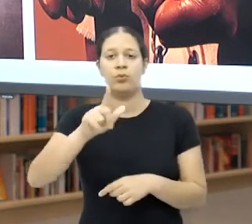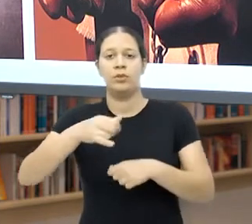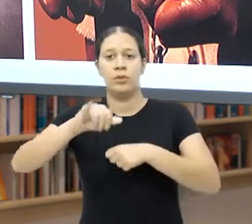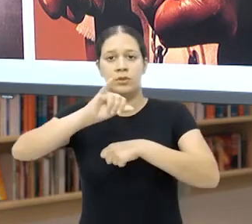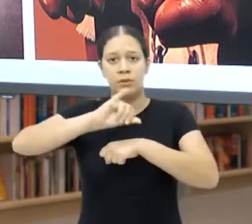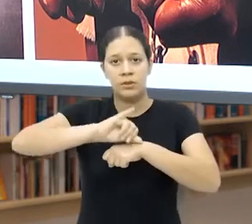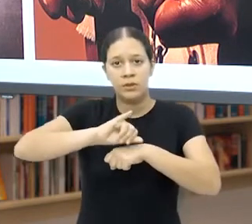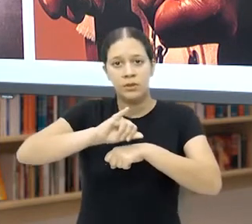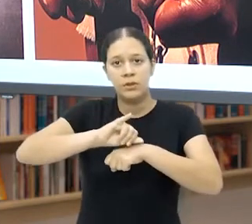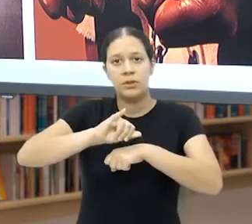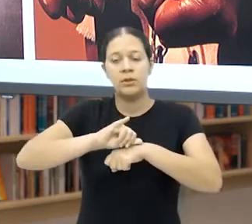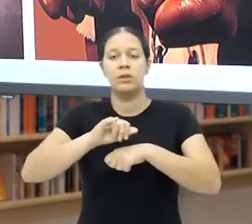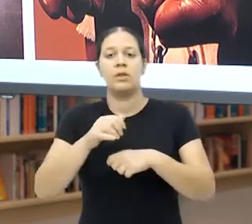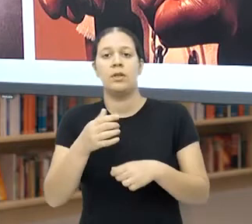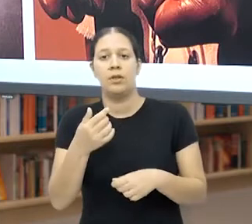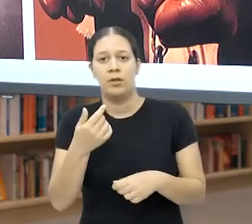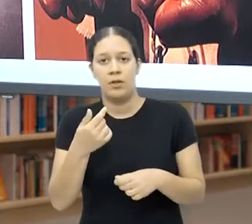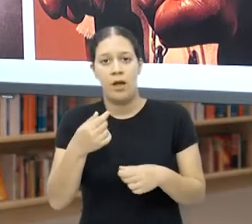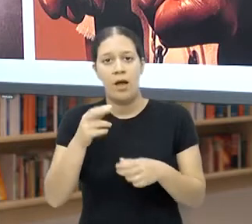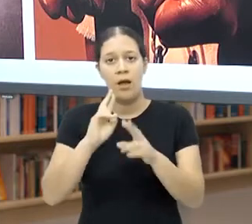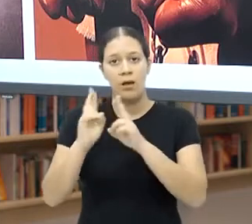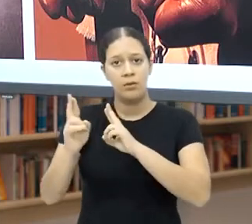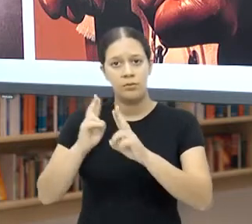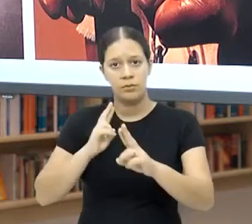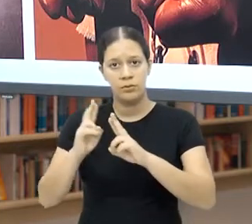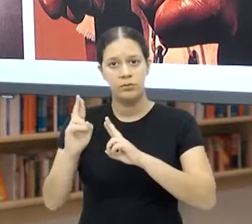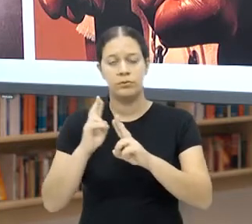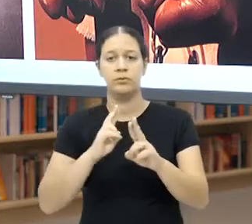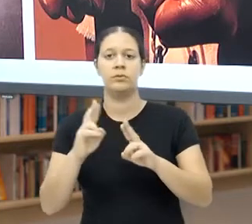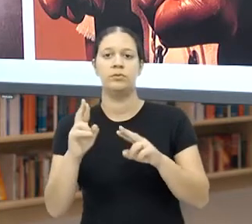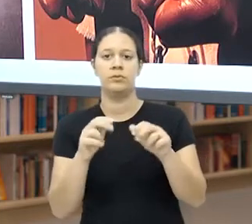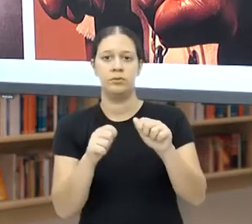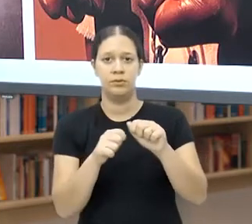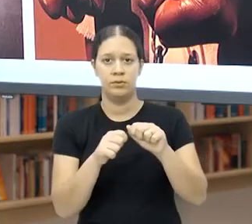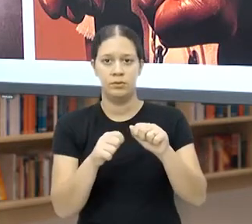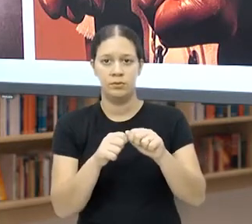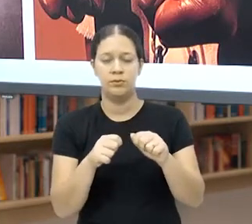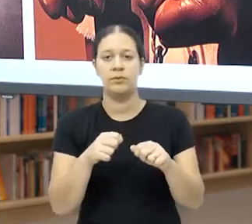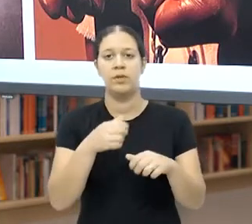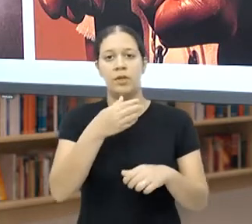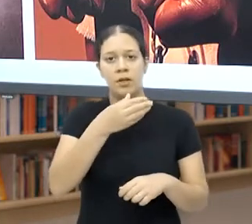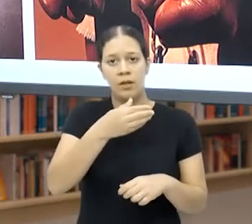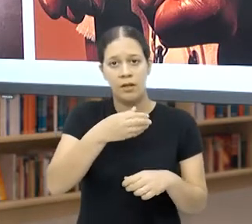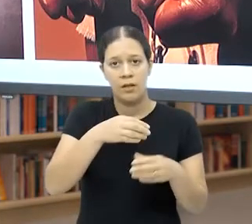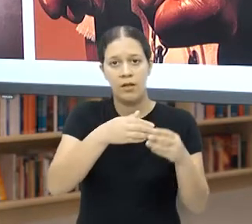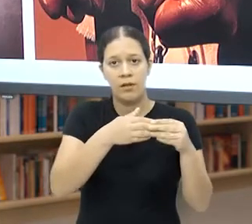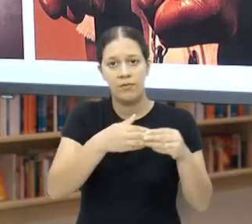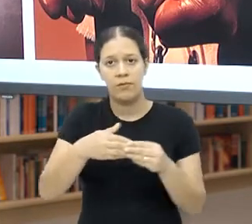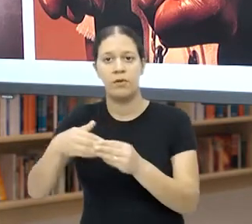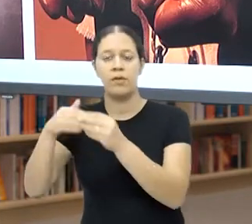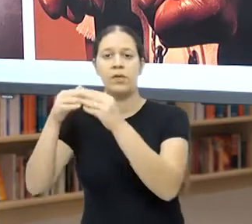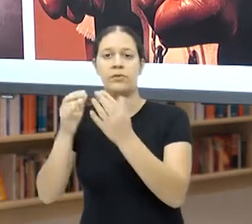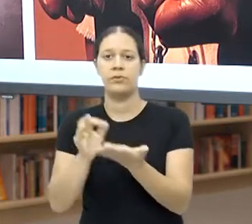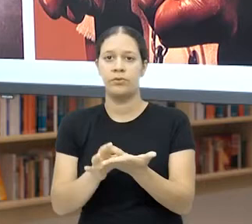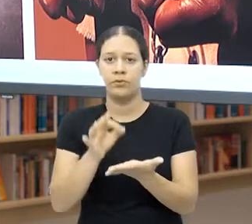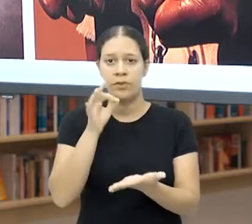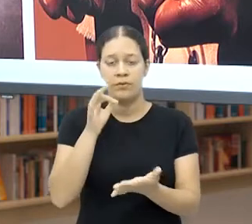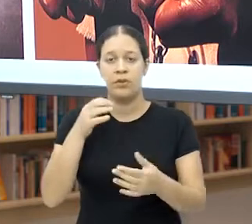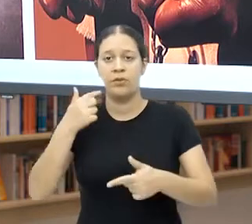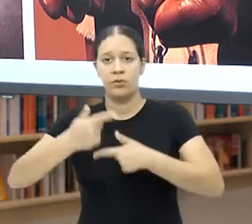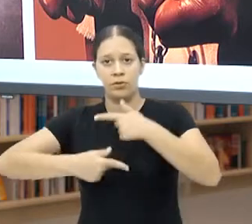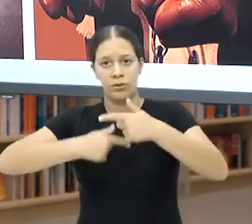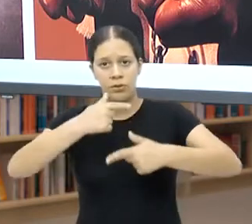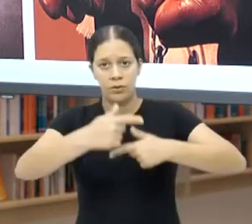no Sudeste, com relação à produção e exportação do café. Portanto, essas várias